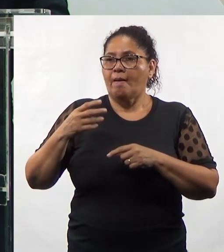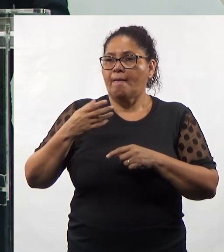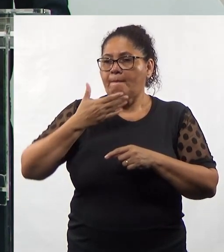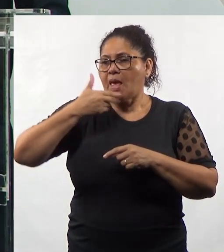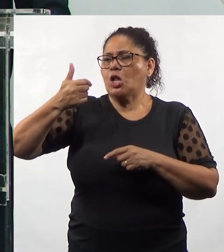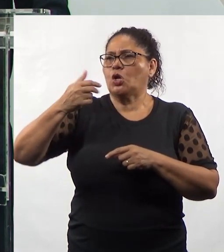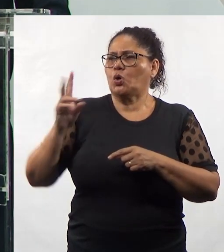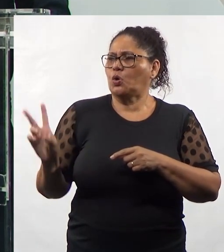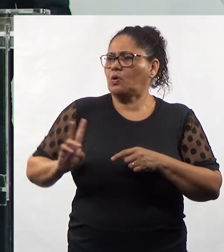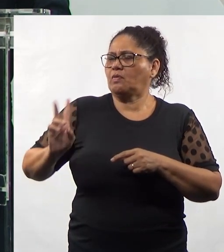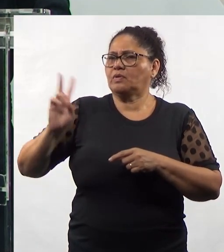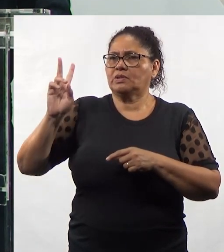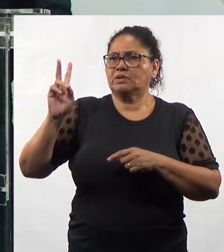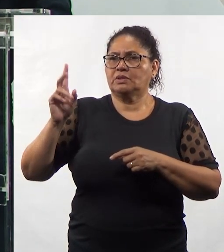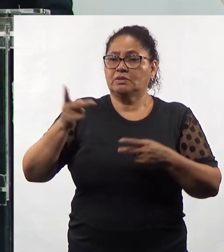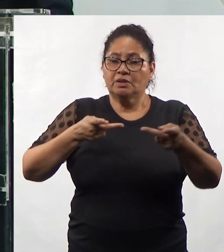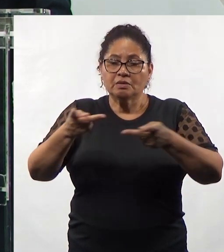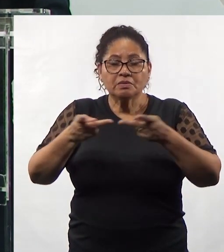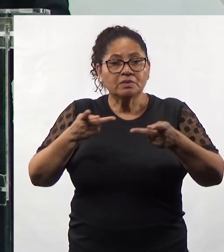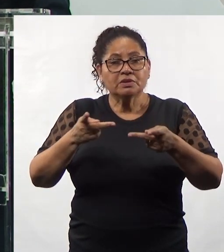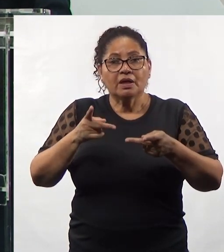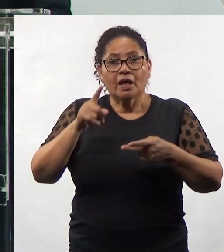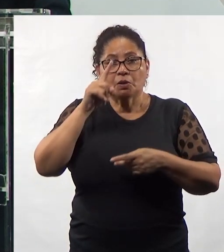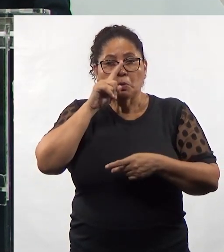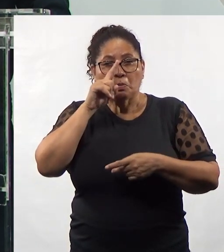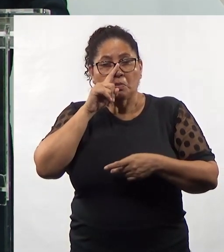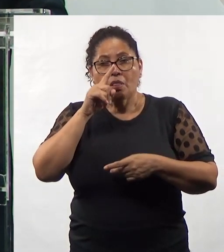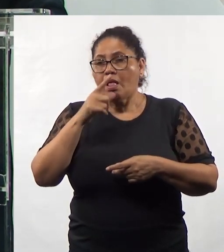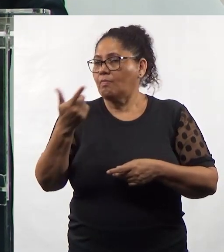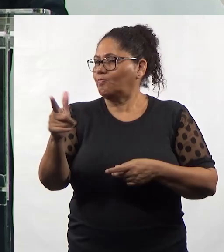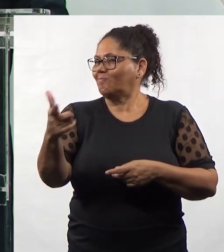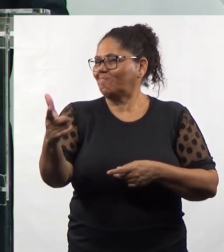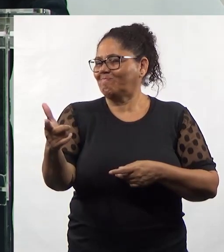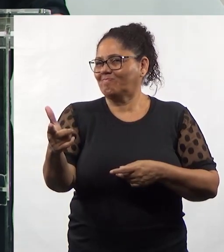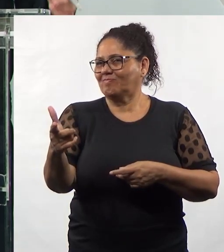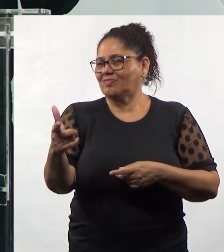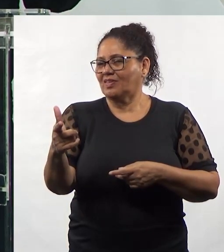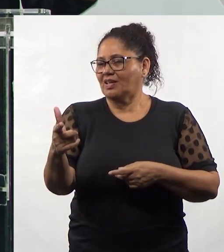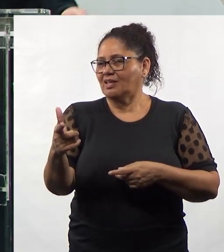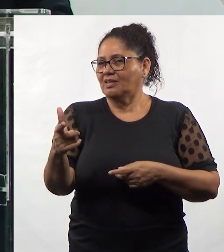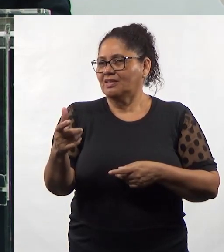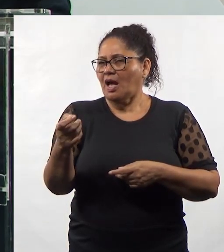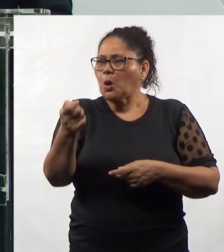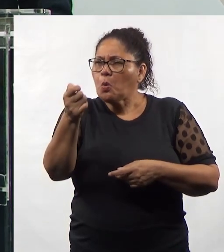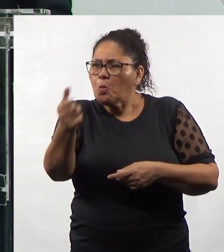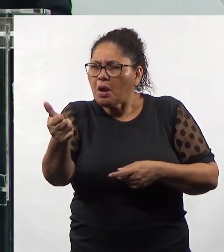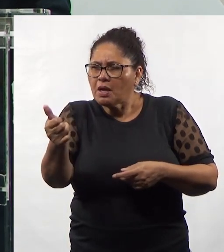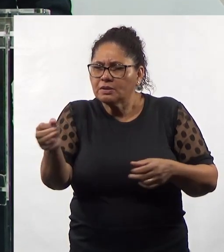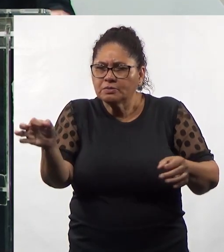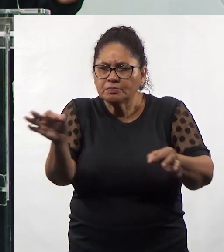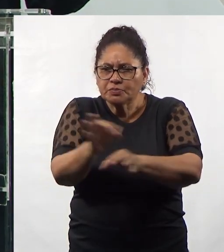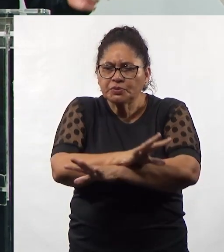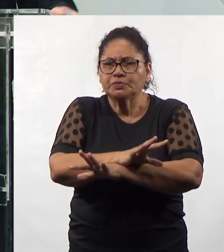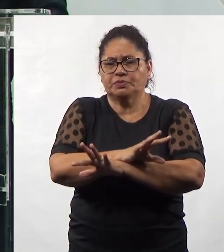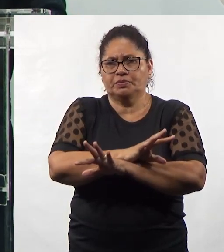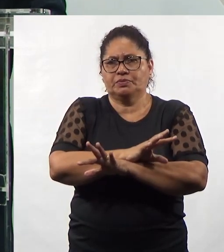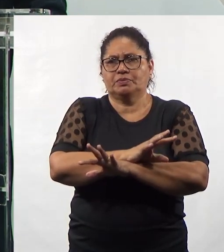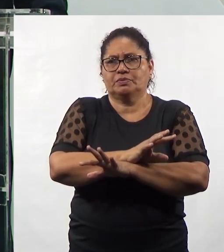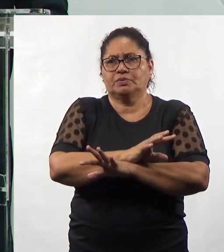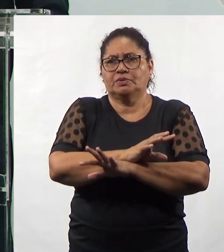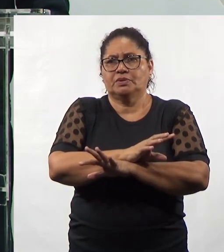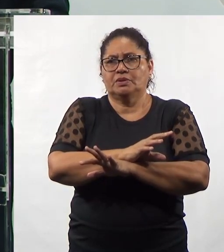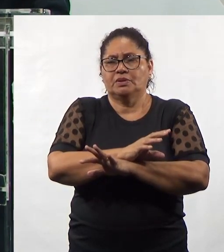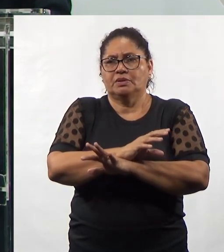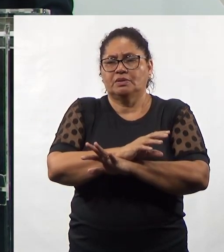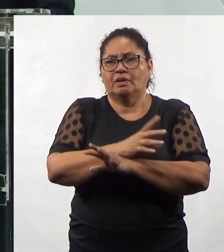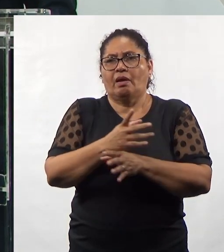né? Porque esse projeto ele não traz mais risco. Ele está quase concluído, não é? Então, talvez,